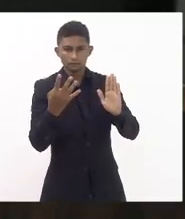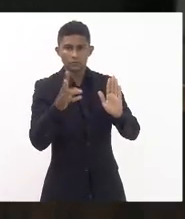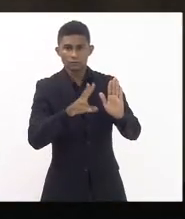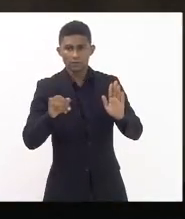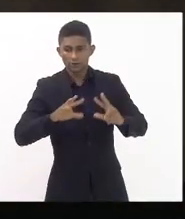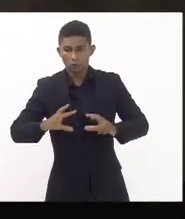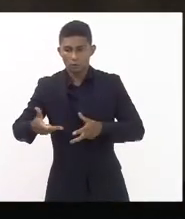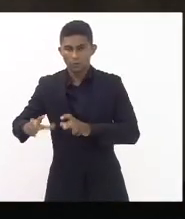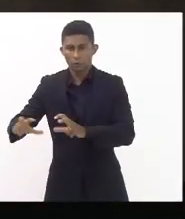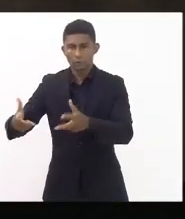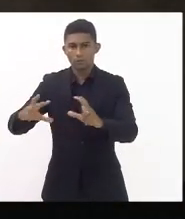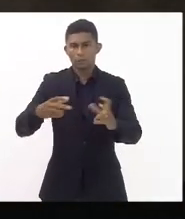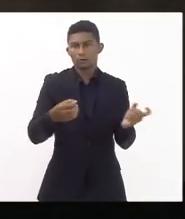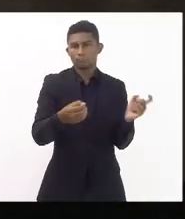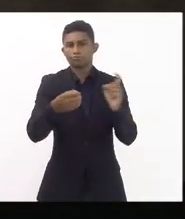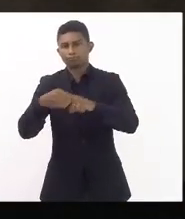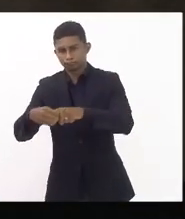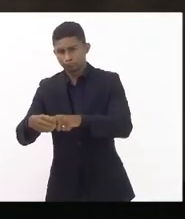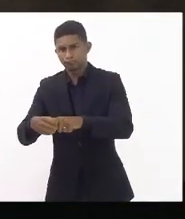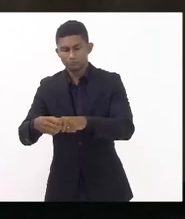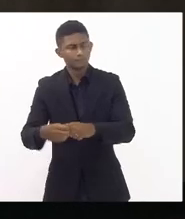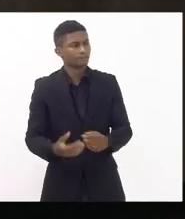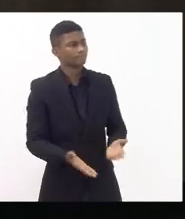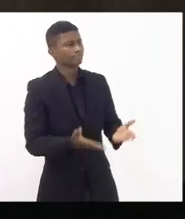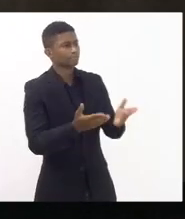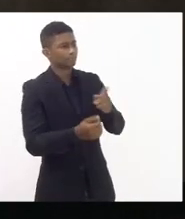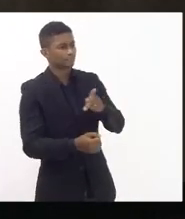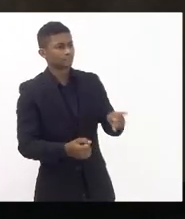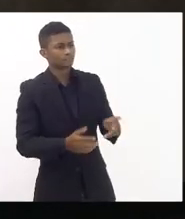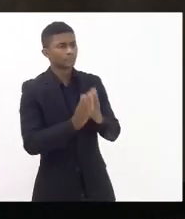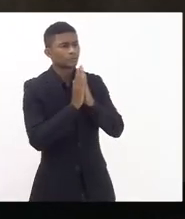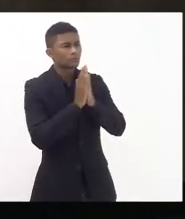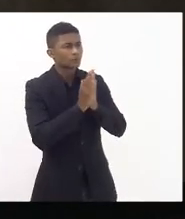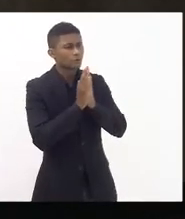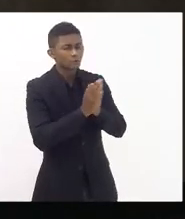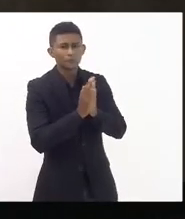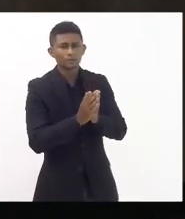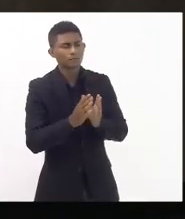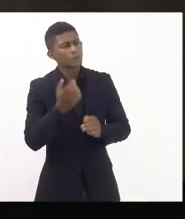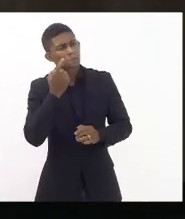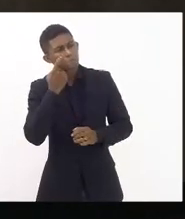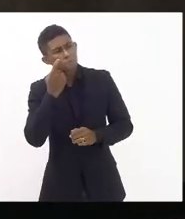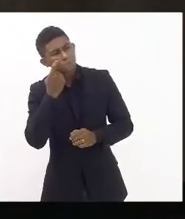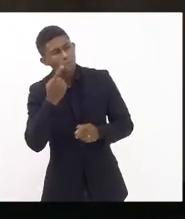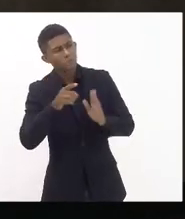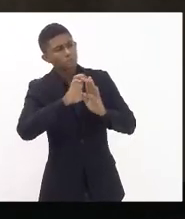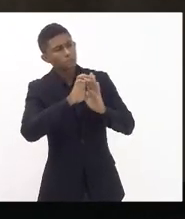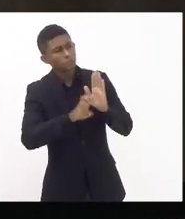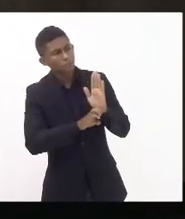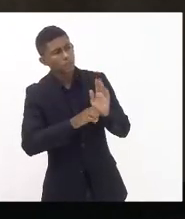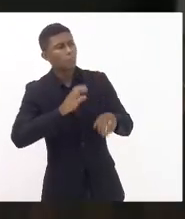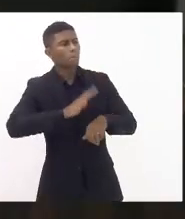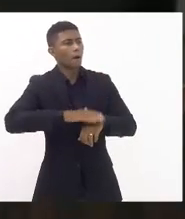Senhor presidente, por favor, quer ver quem é o autor das emendas?